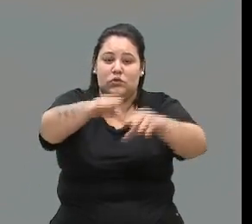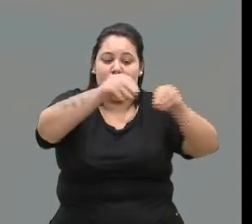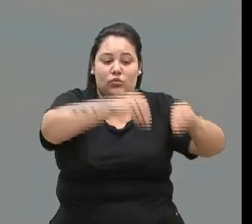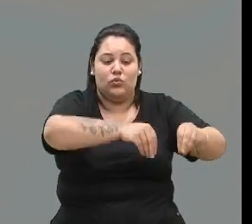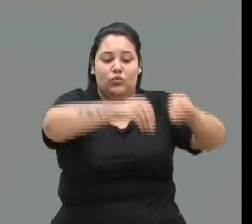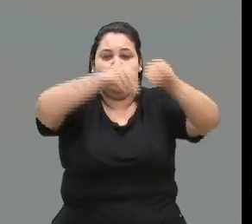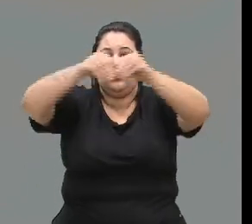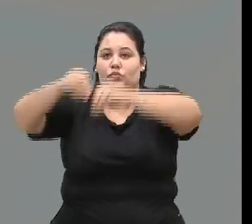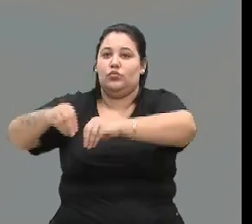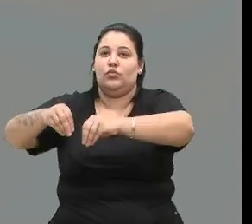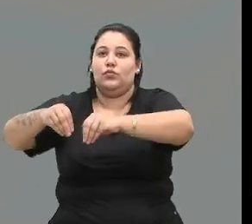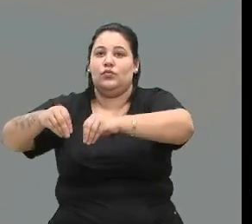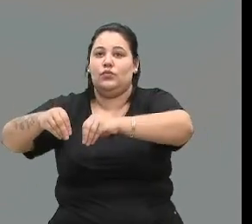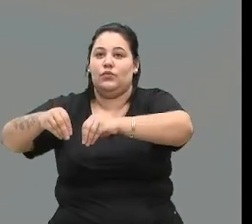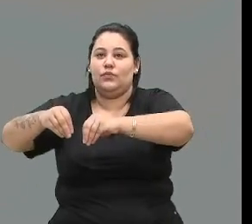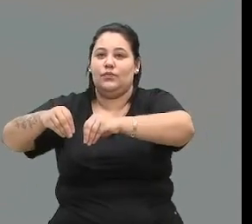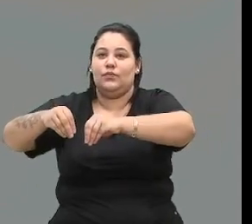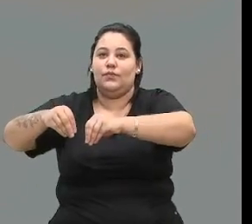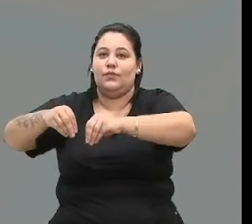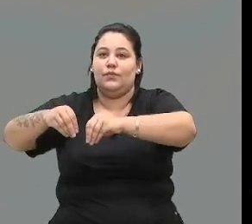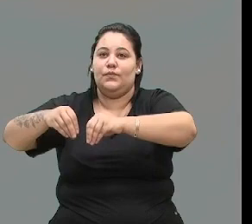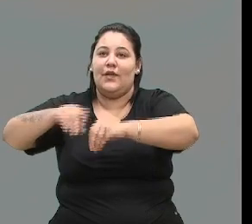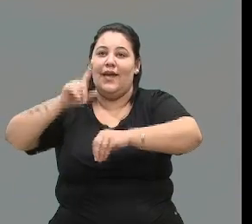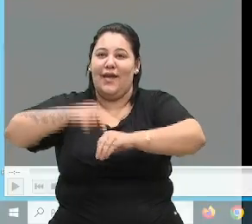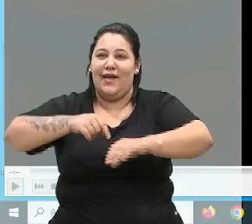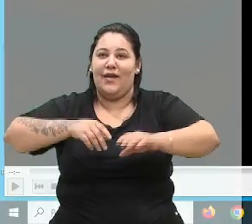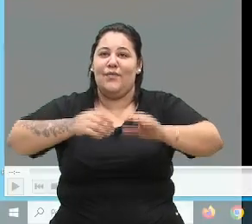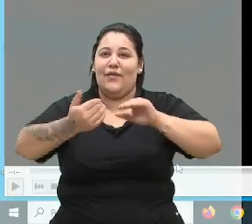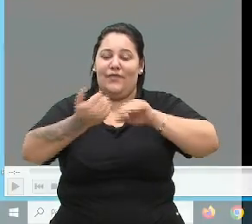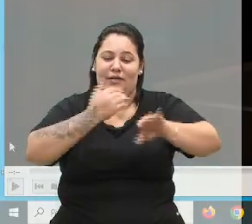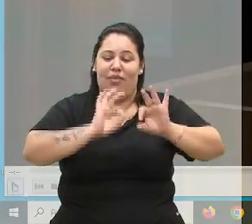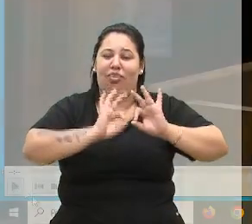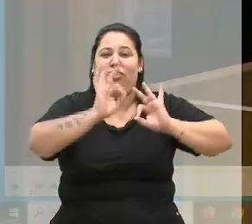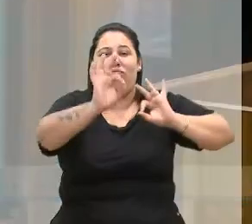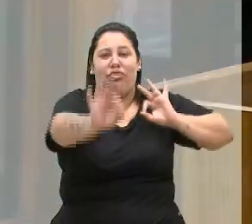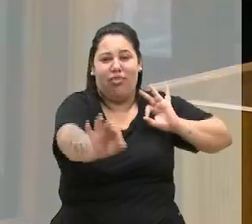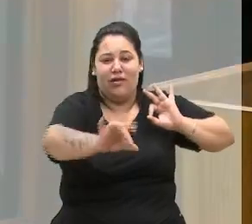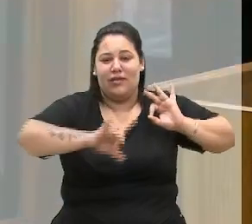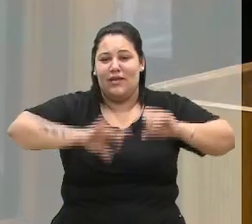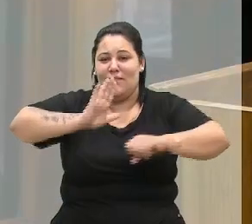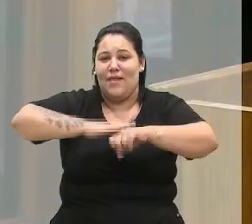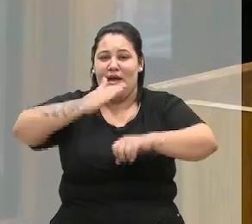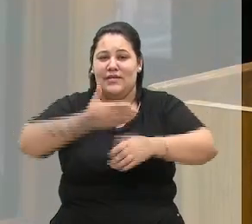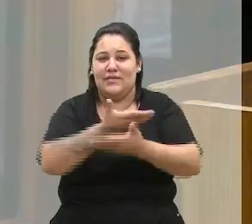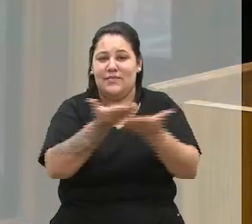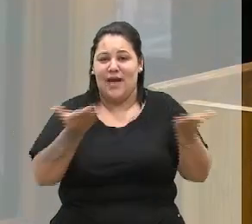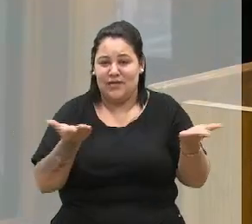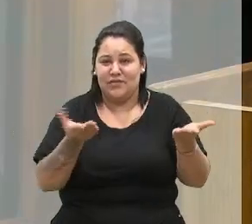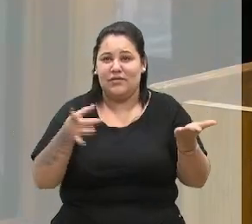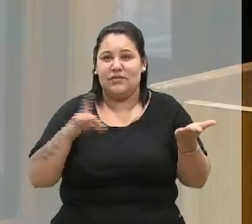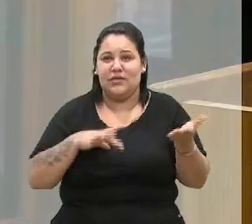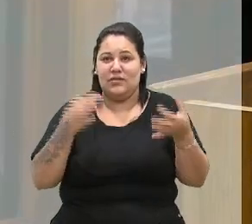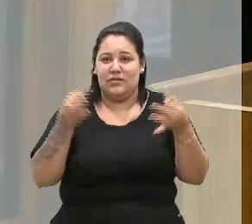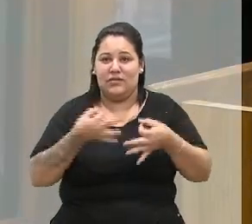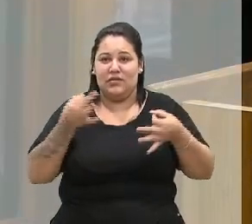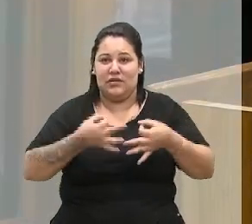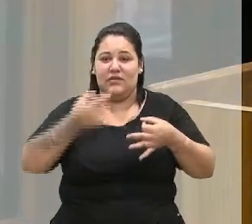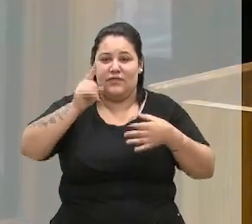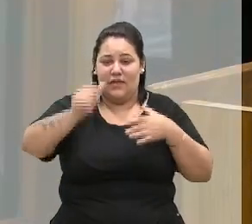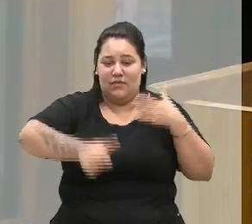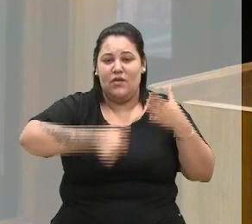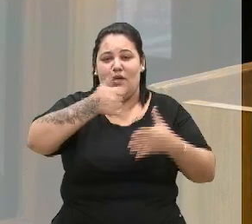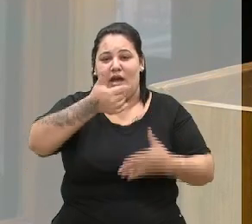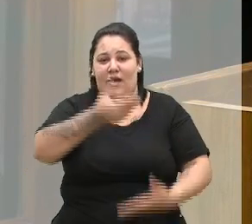Antônio Serrano é uma avenida longa, uma avenida que tem mais espaço e com certeza vai melhorar a